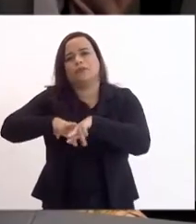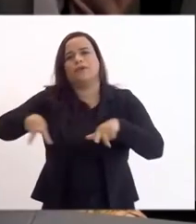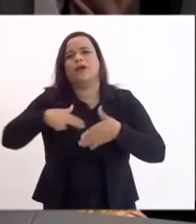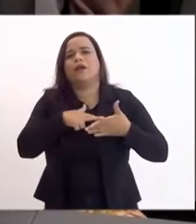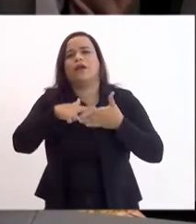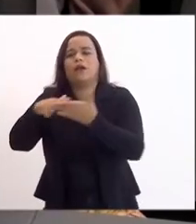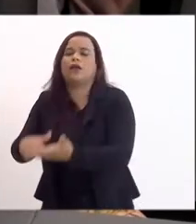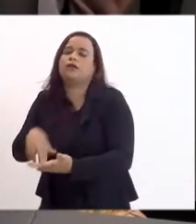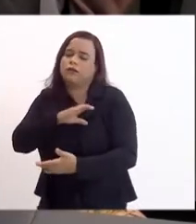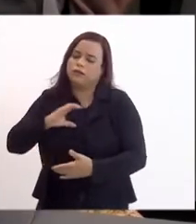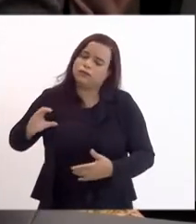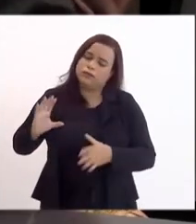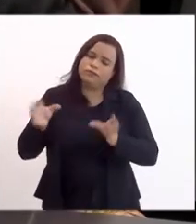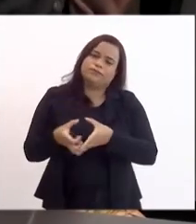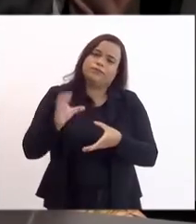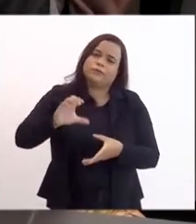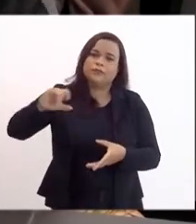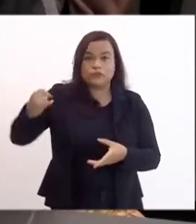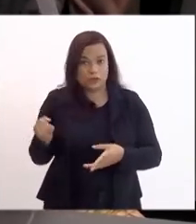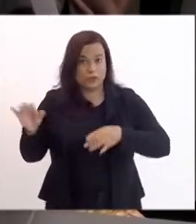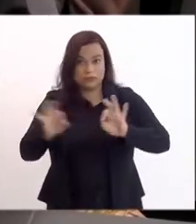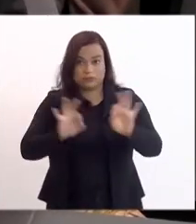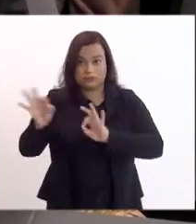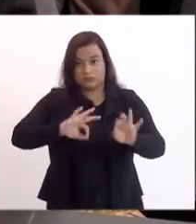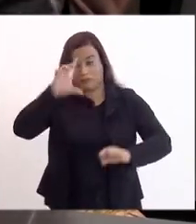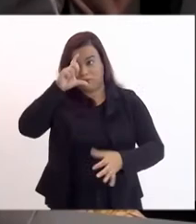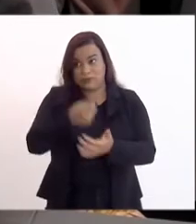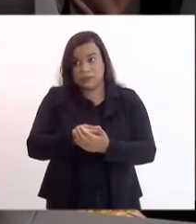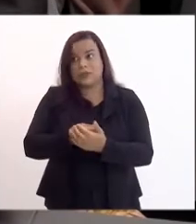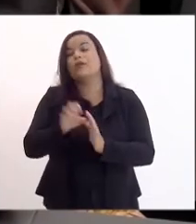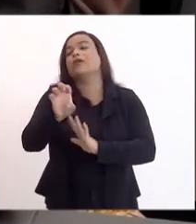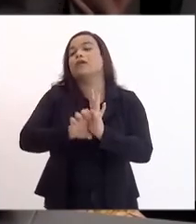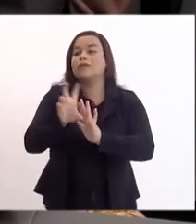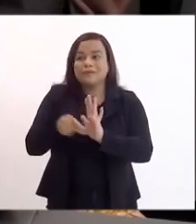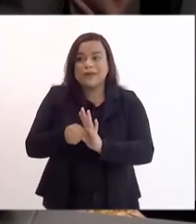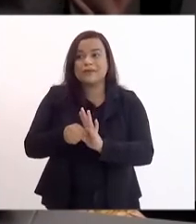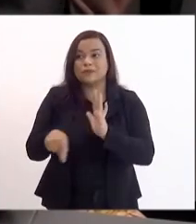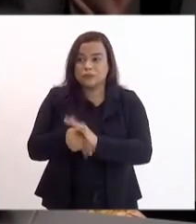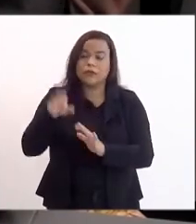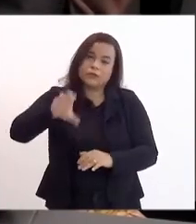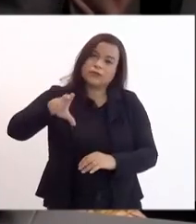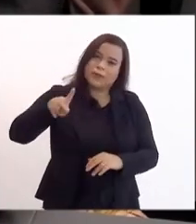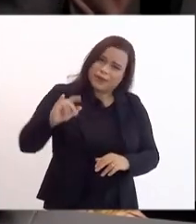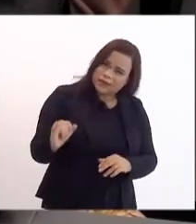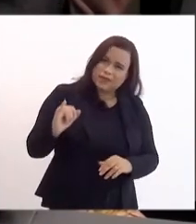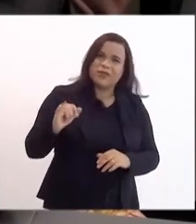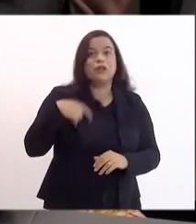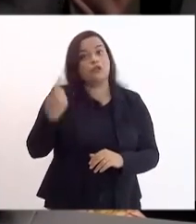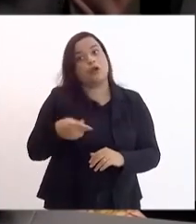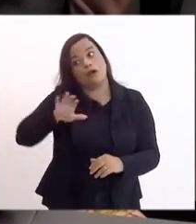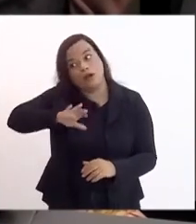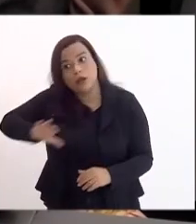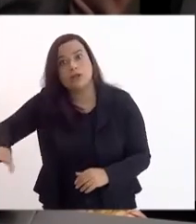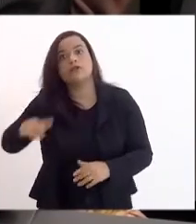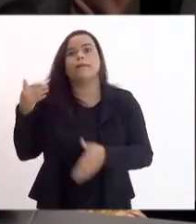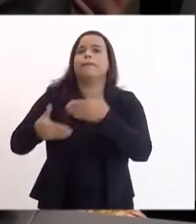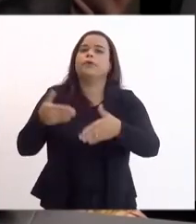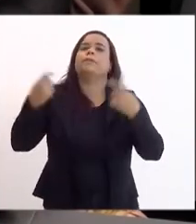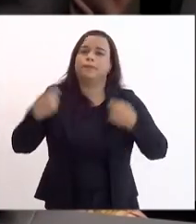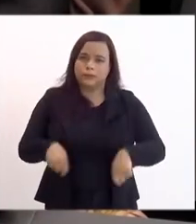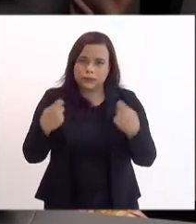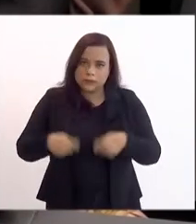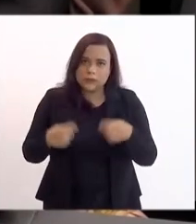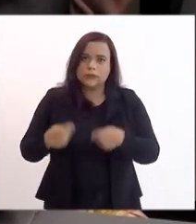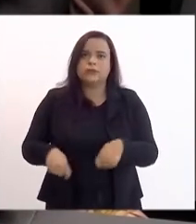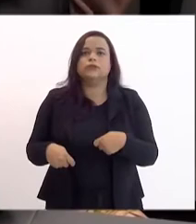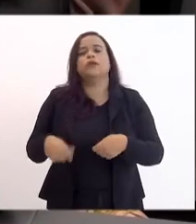encaminhar a CCJ para a deliberação emendas a uma CPI. Então, acho que a gente deve rejeitar este procedimento, qual seja,